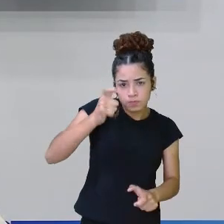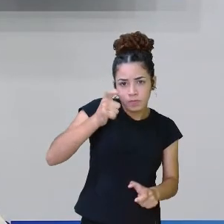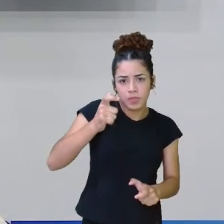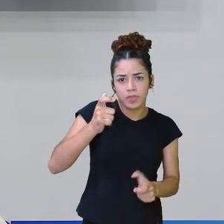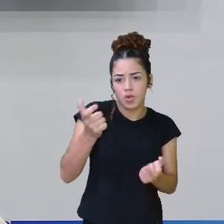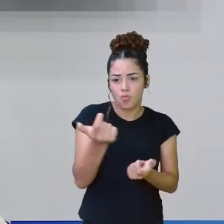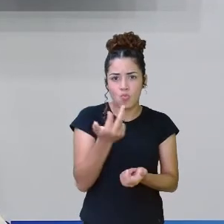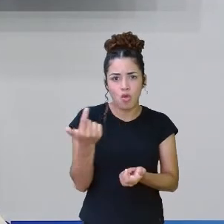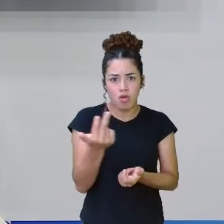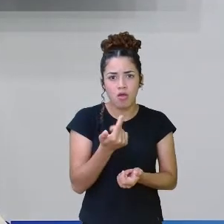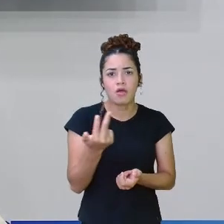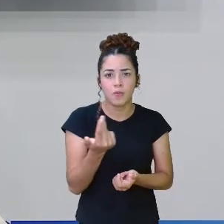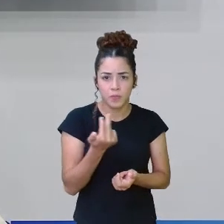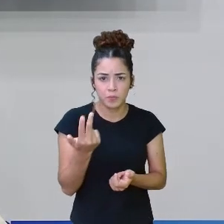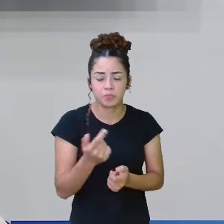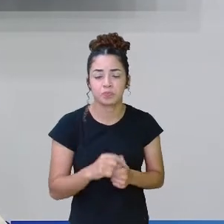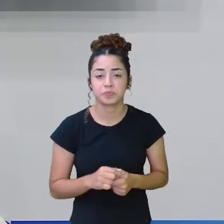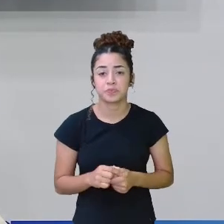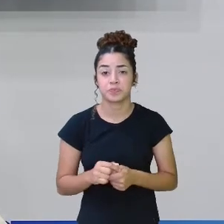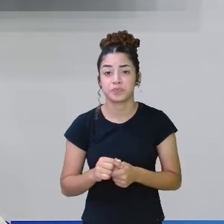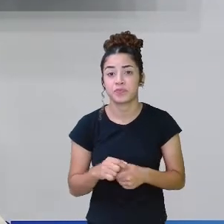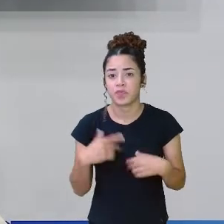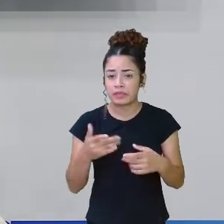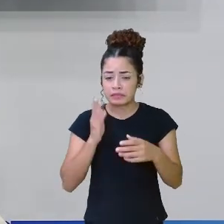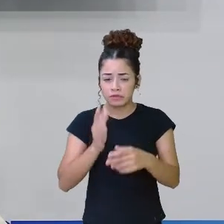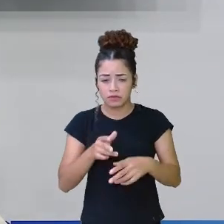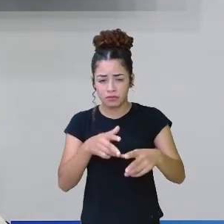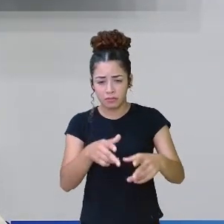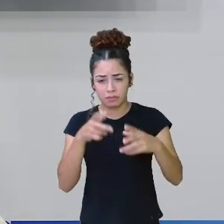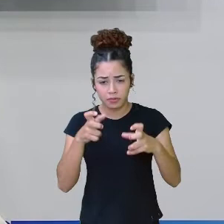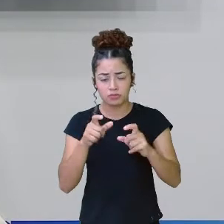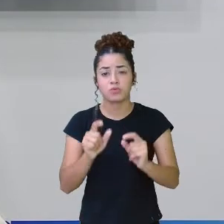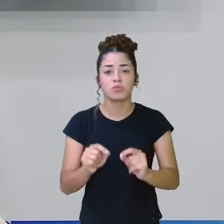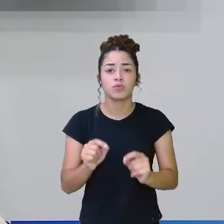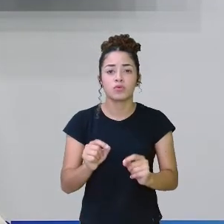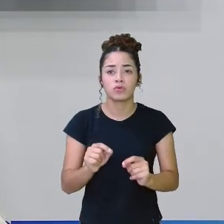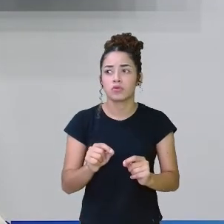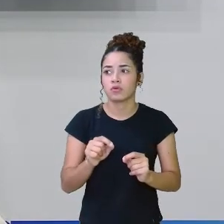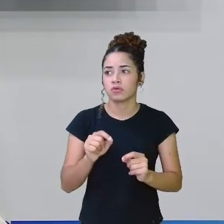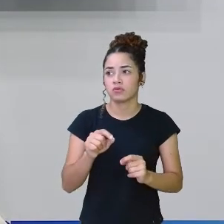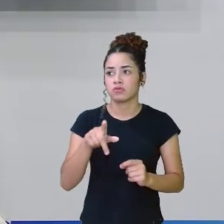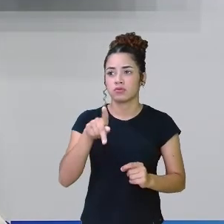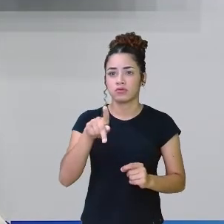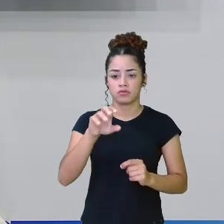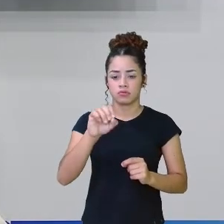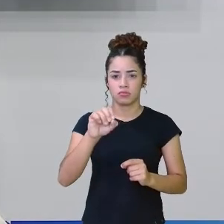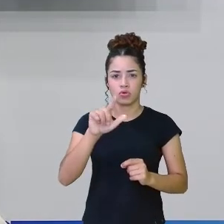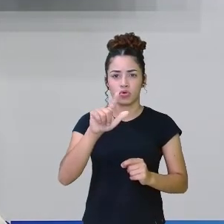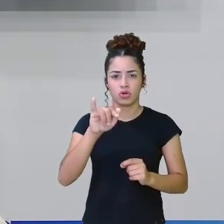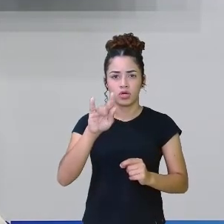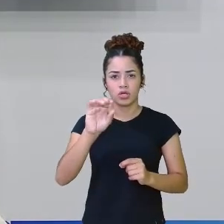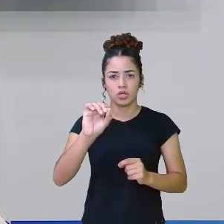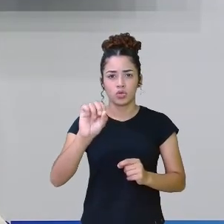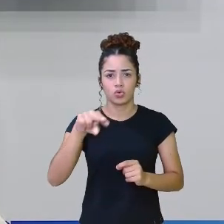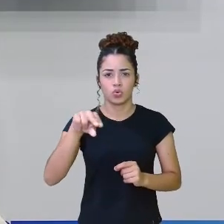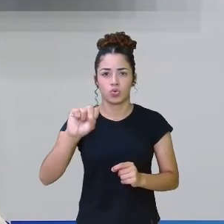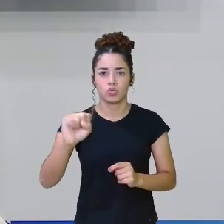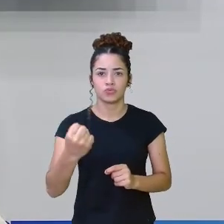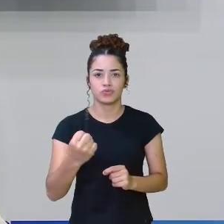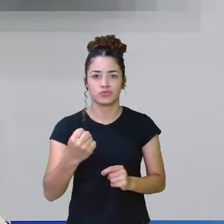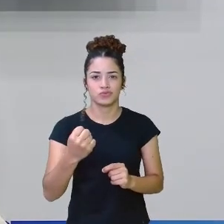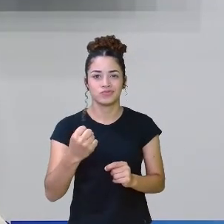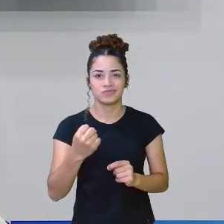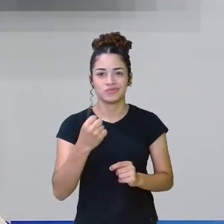figuras planas, certo? Aqui eu consigo perceber claramente polígonos. Nas faces laterais da